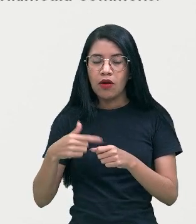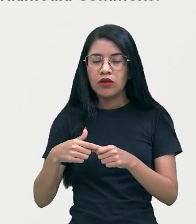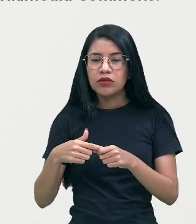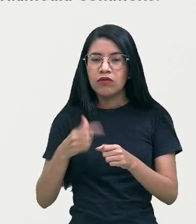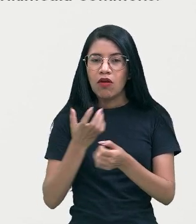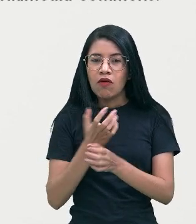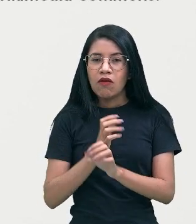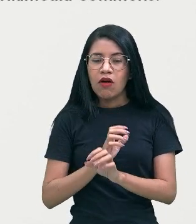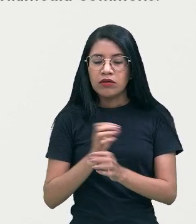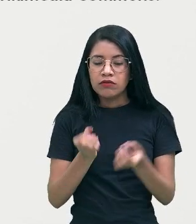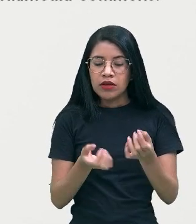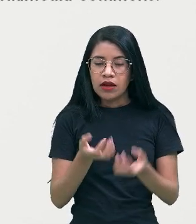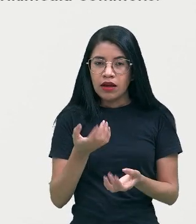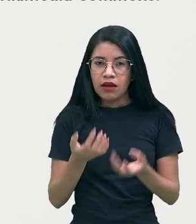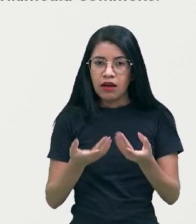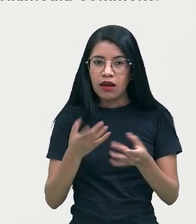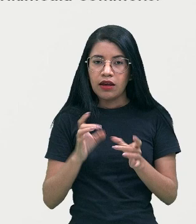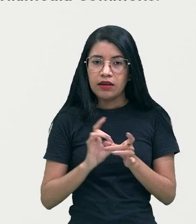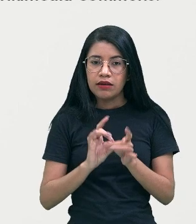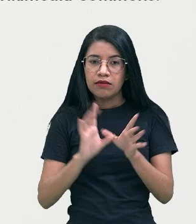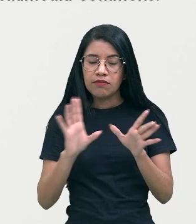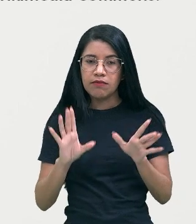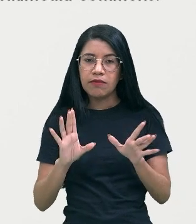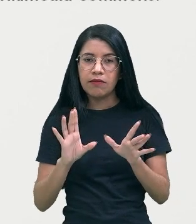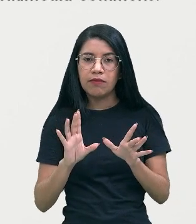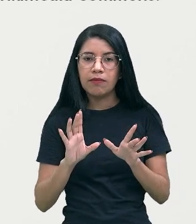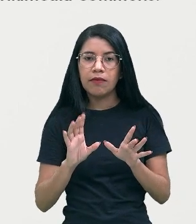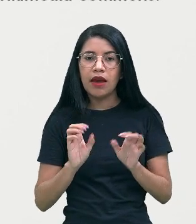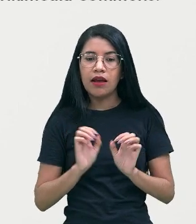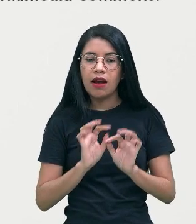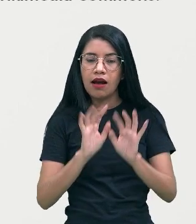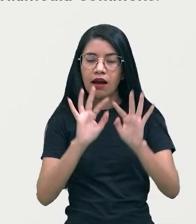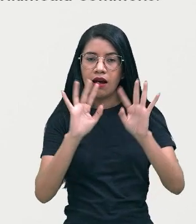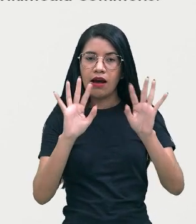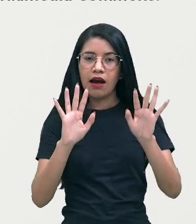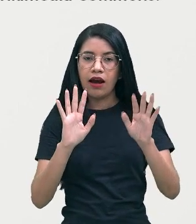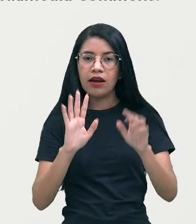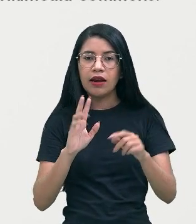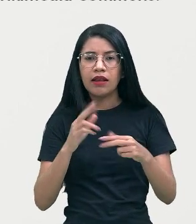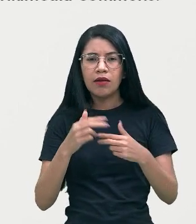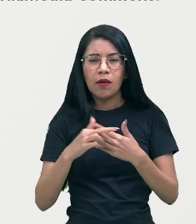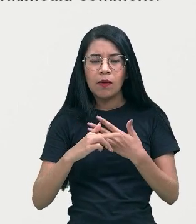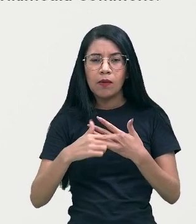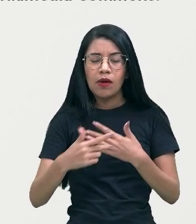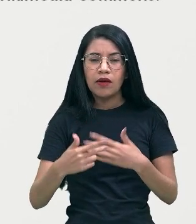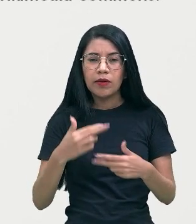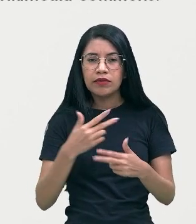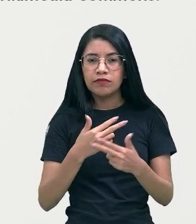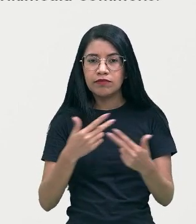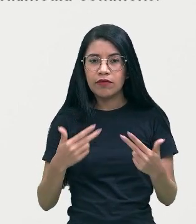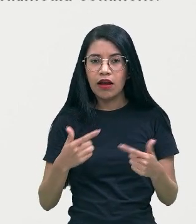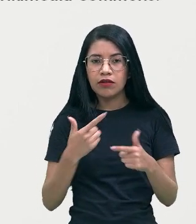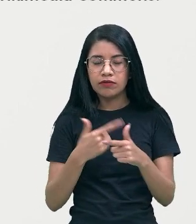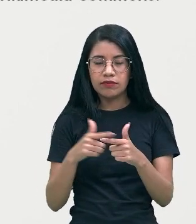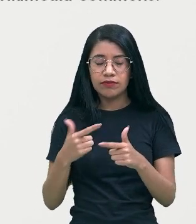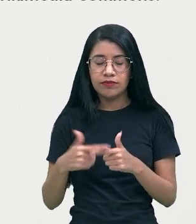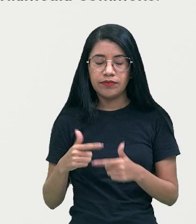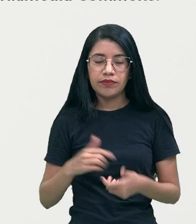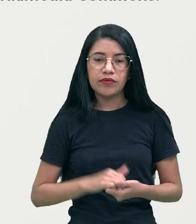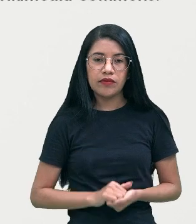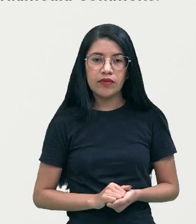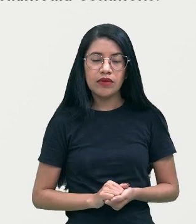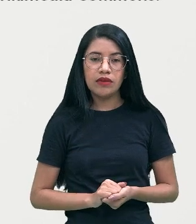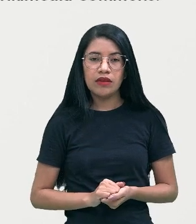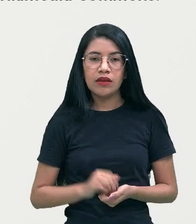ele queima, quando ele libera substâncias, ele causa muitos prejuízos. E o